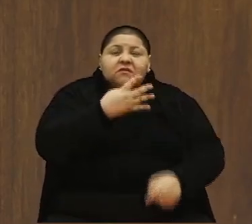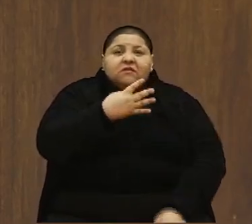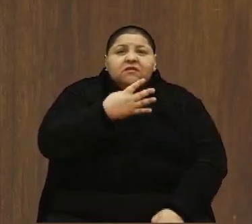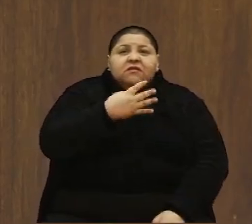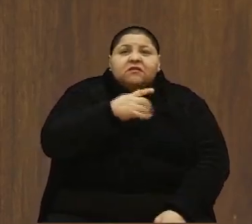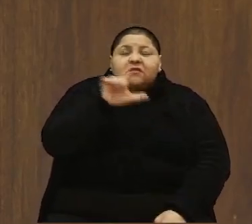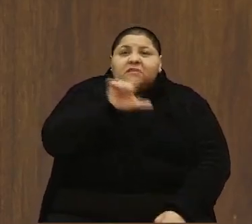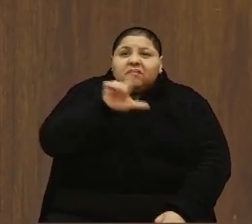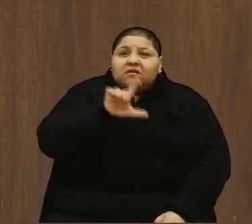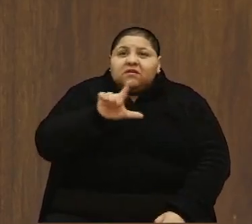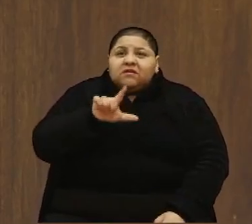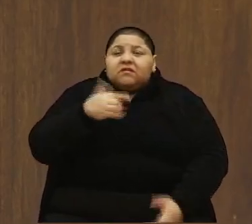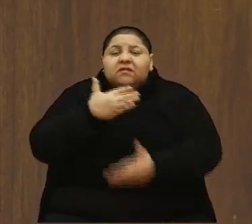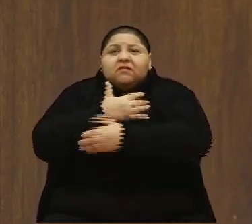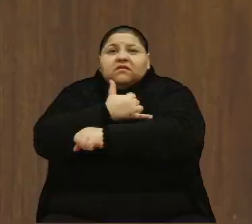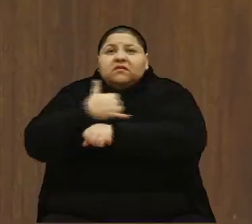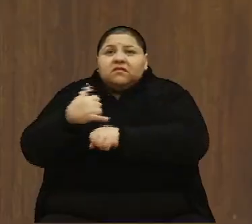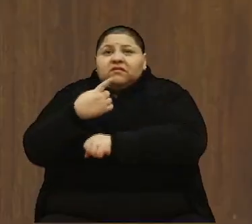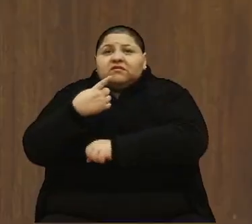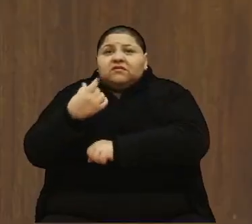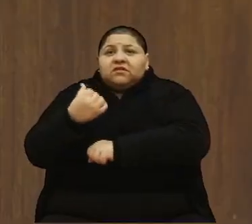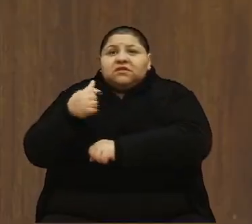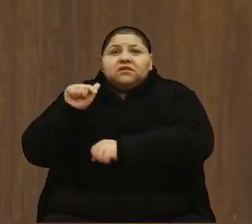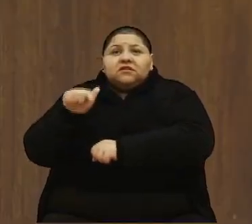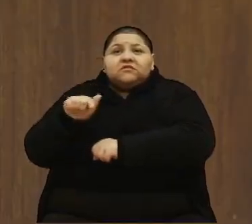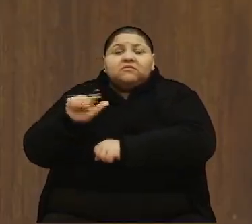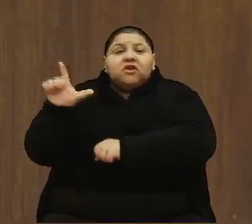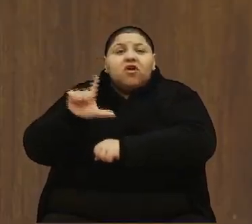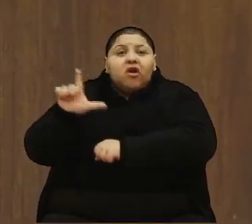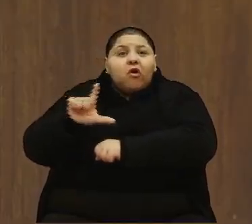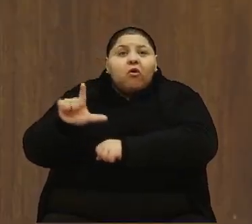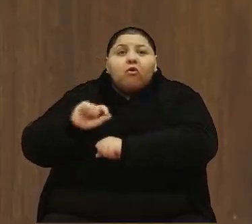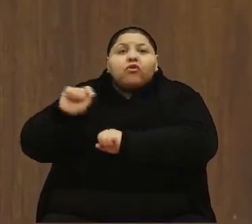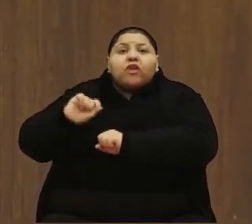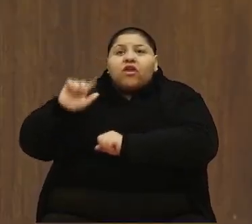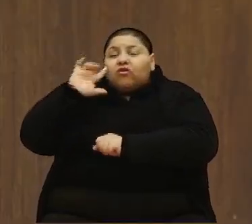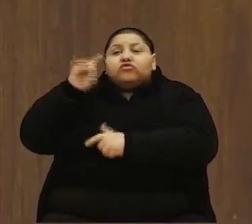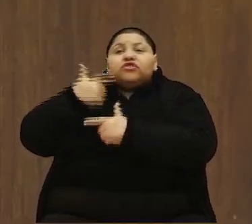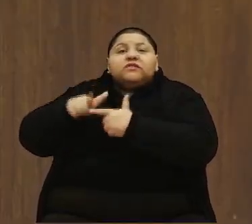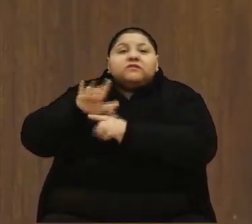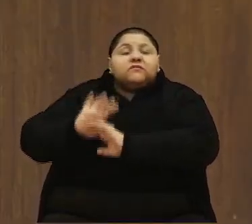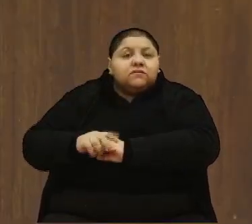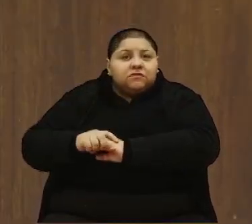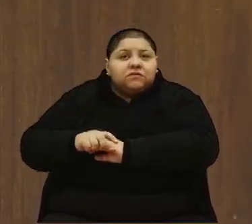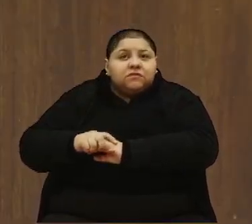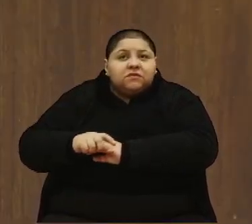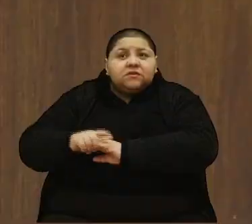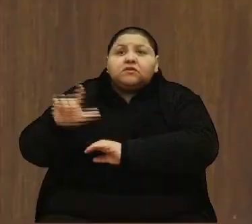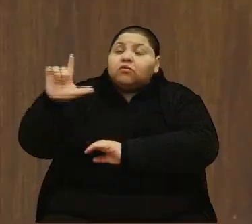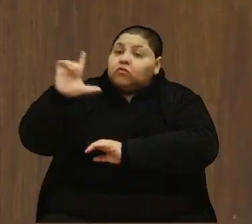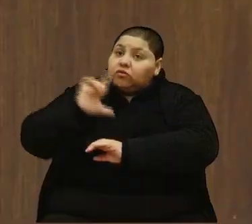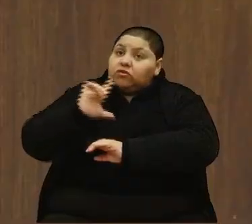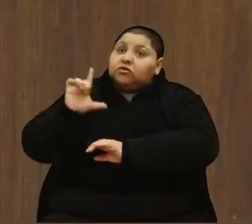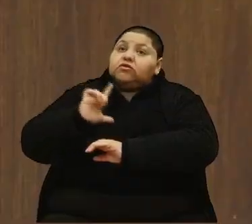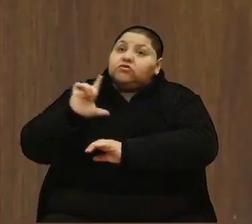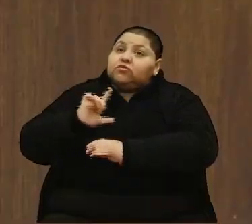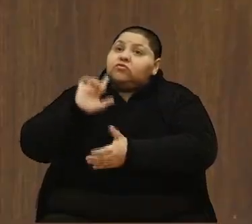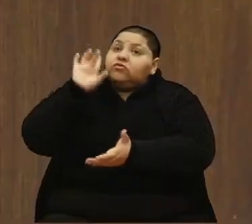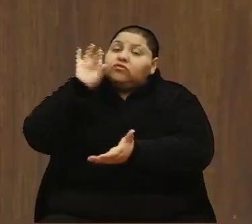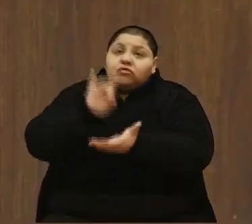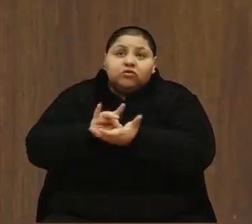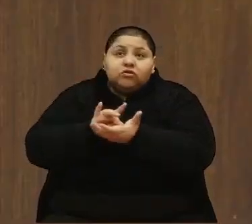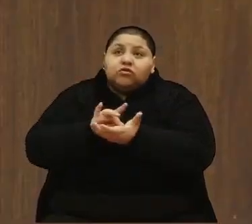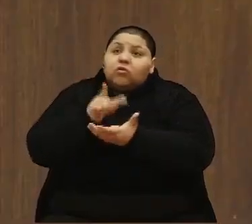água passa a gastar 16.000 litros. Onde é que vai estar o problema? A pessoa não passou de 4.000 litros para 16.000 litros. Ela teve efetivamente